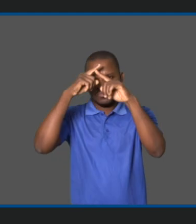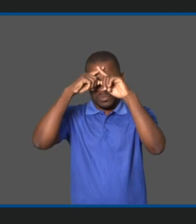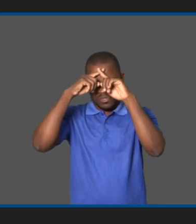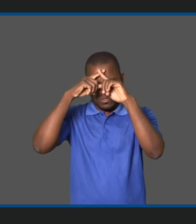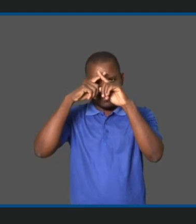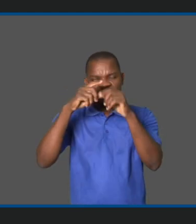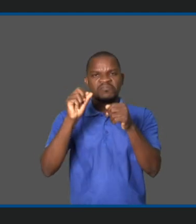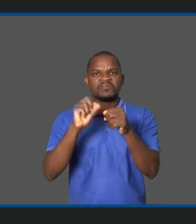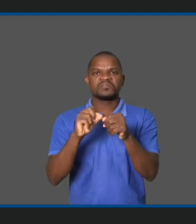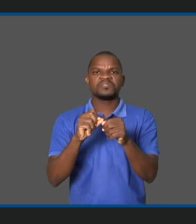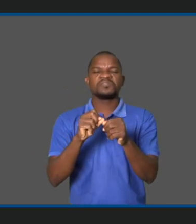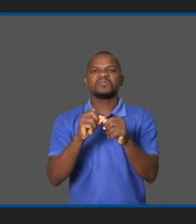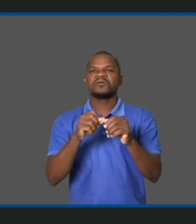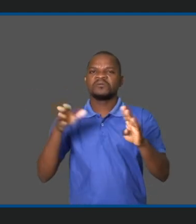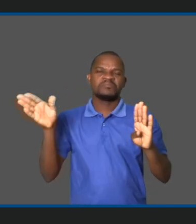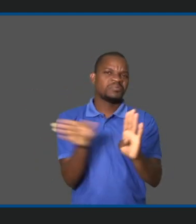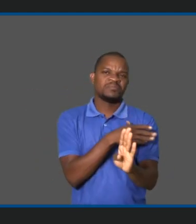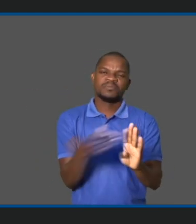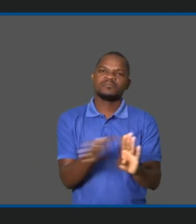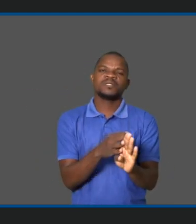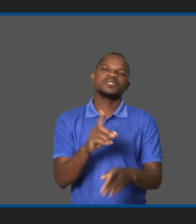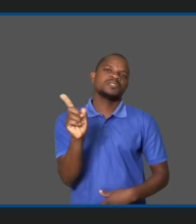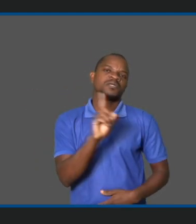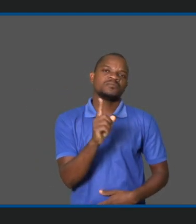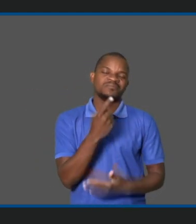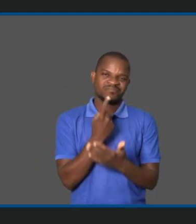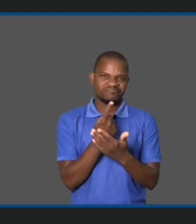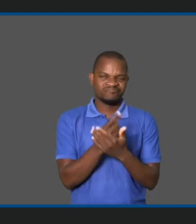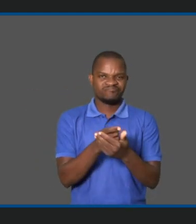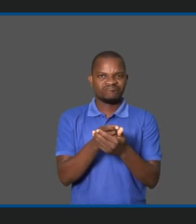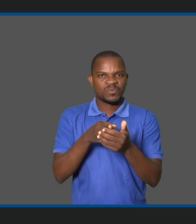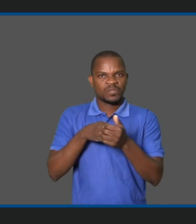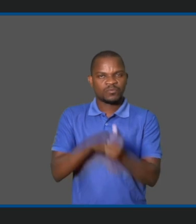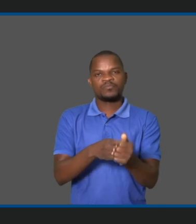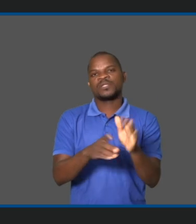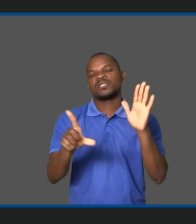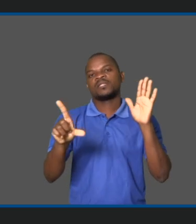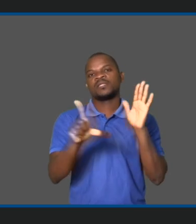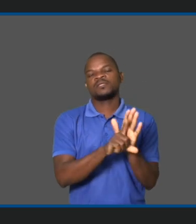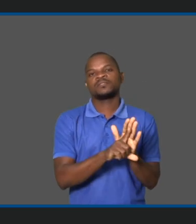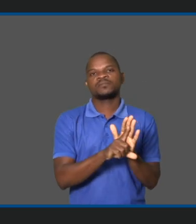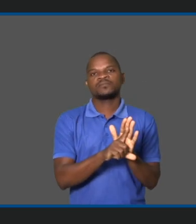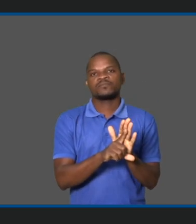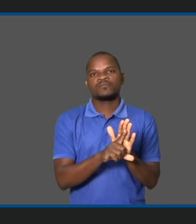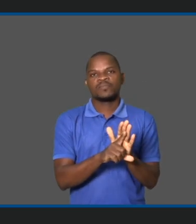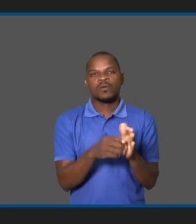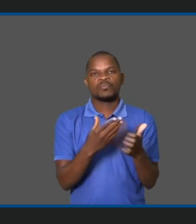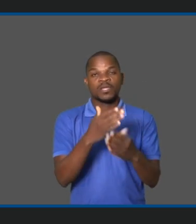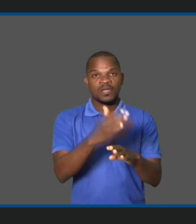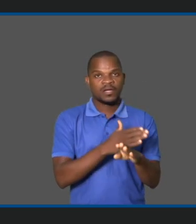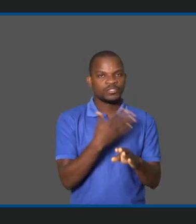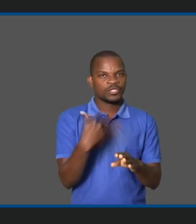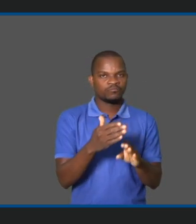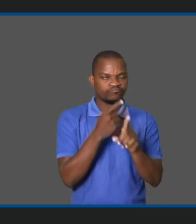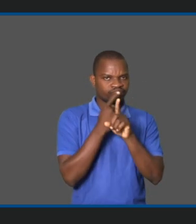da lei, não é trabalho do agente perder a cabeça. Quer dizer, é treinado para ter o controle suficiente perante aquela situação